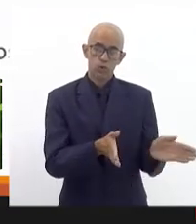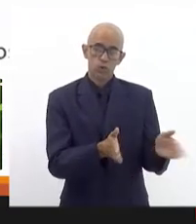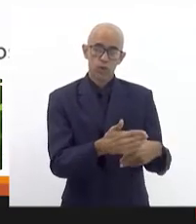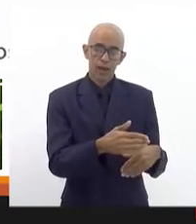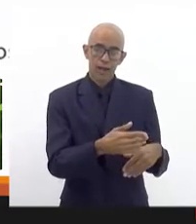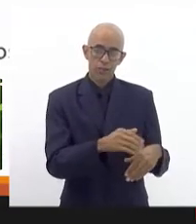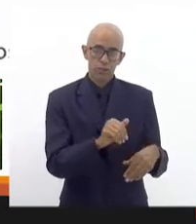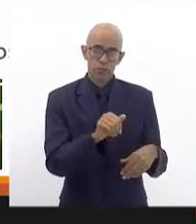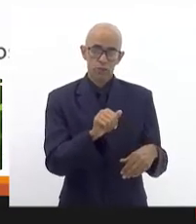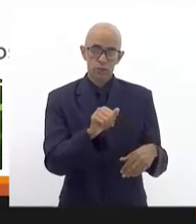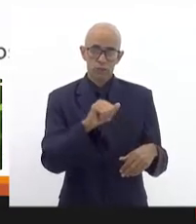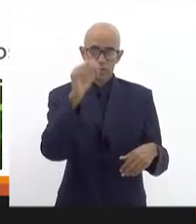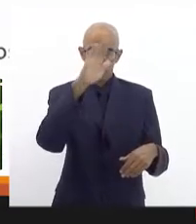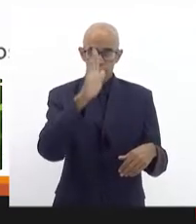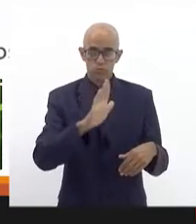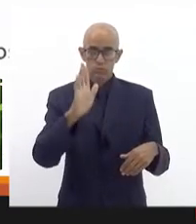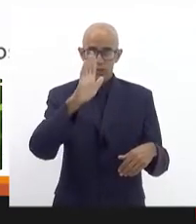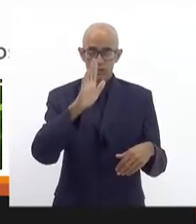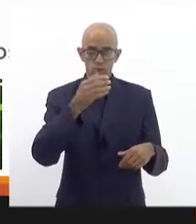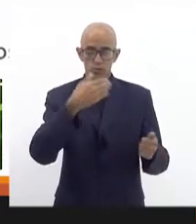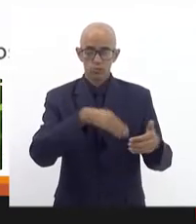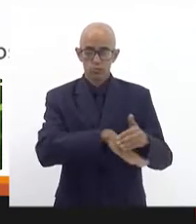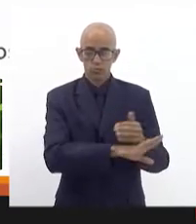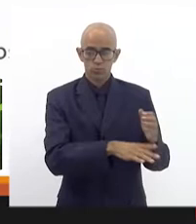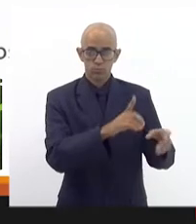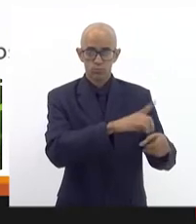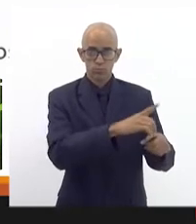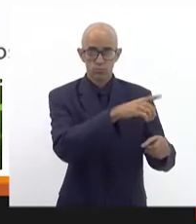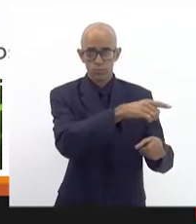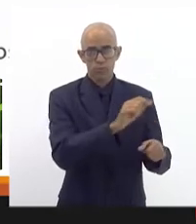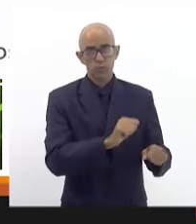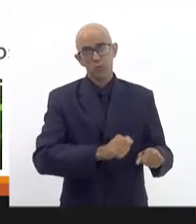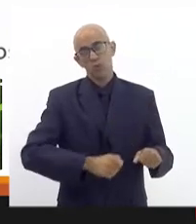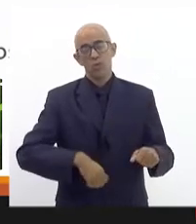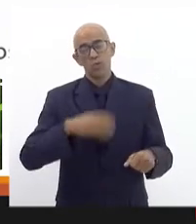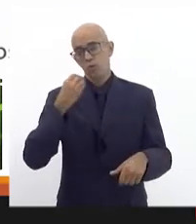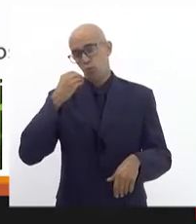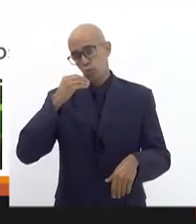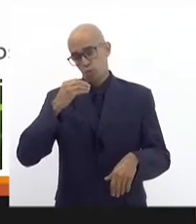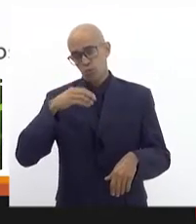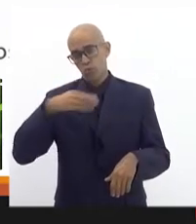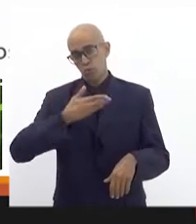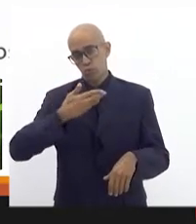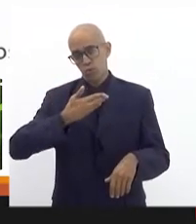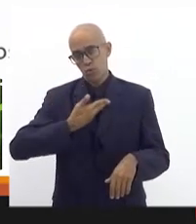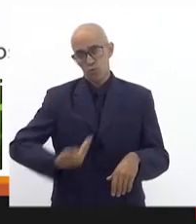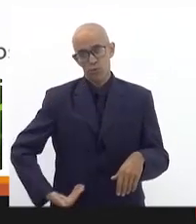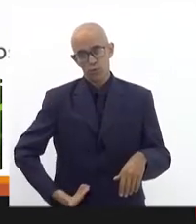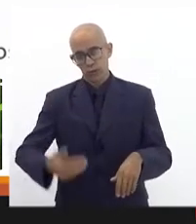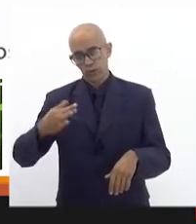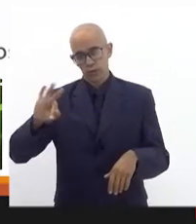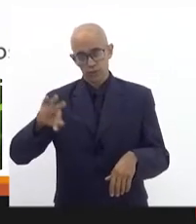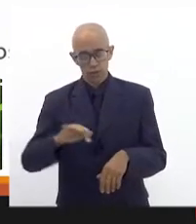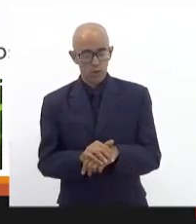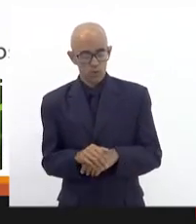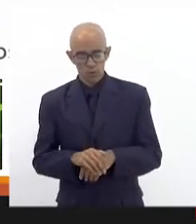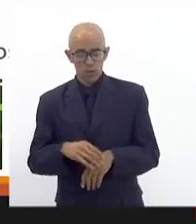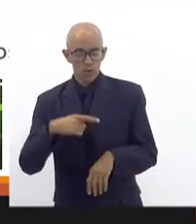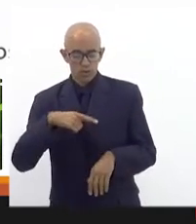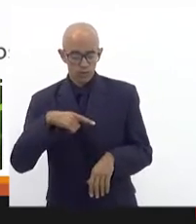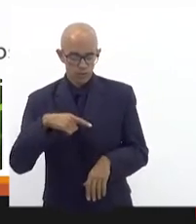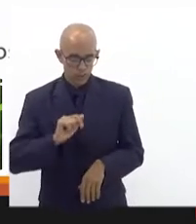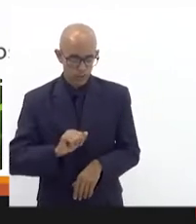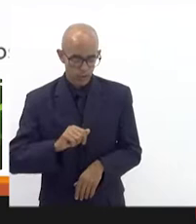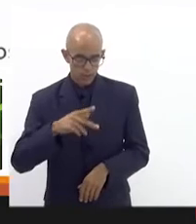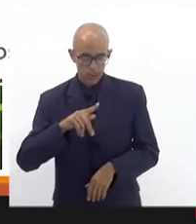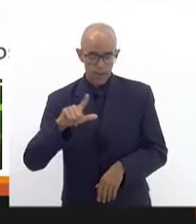parte do superávit, do resultado primário do governo federal, né? E existe um projeto de lei que está na CCJ da